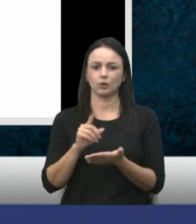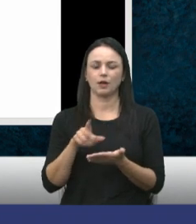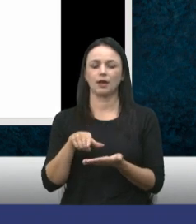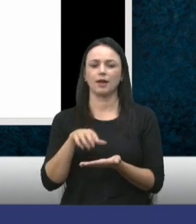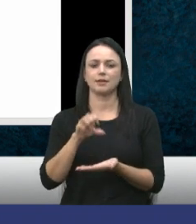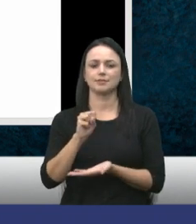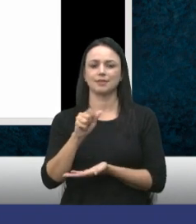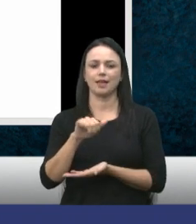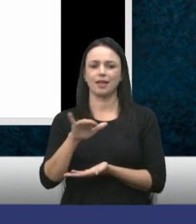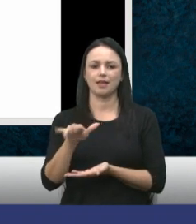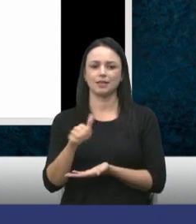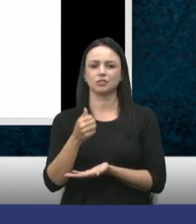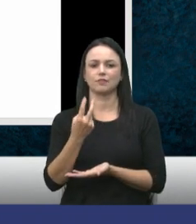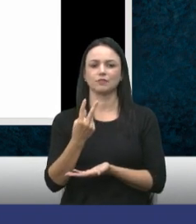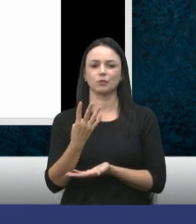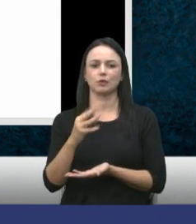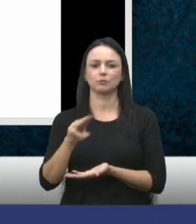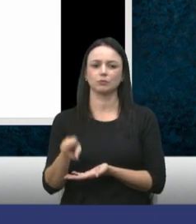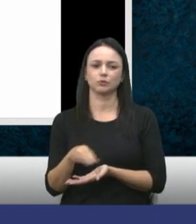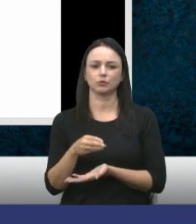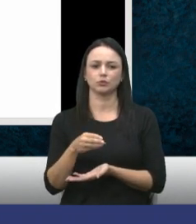de R$